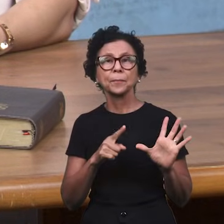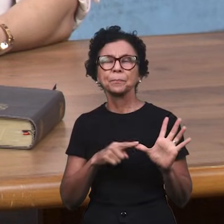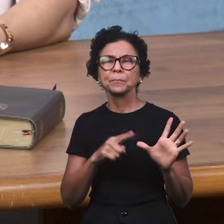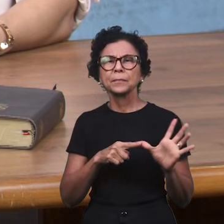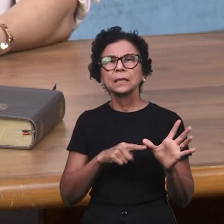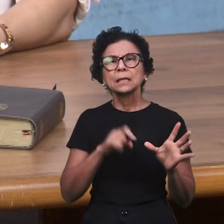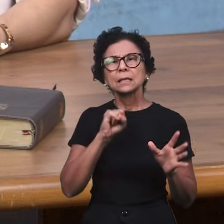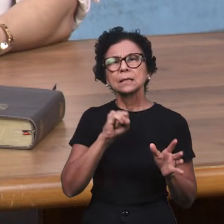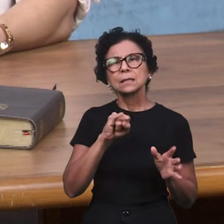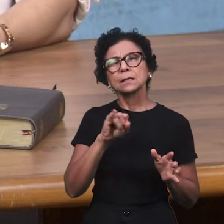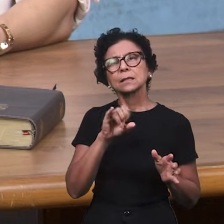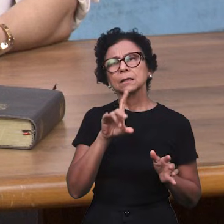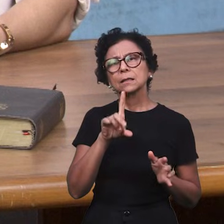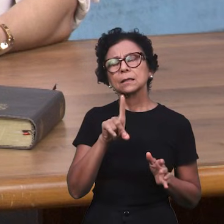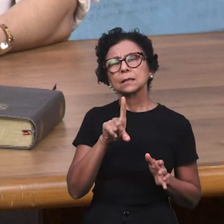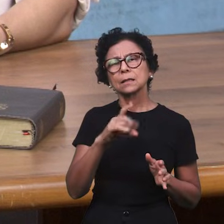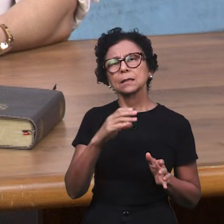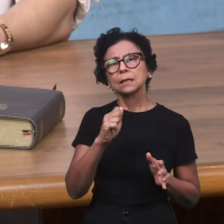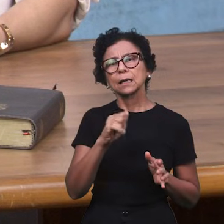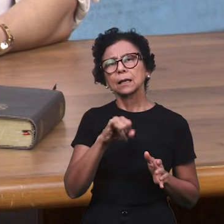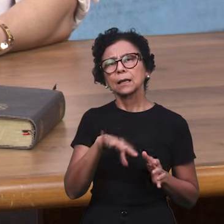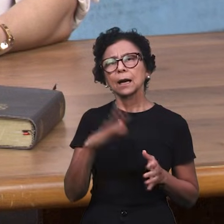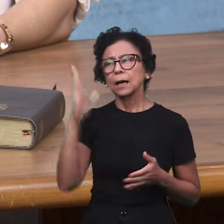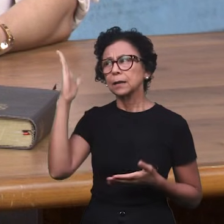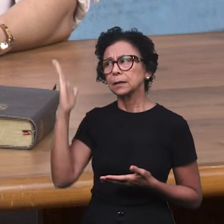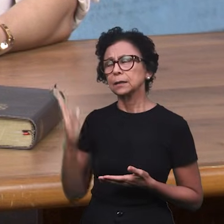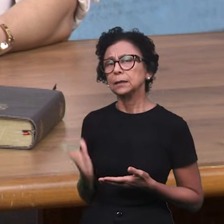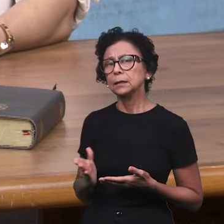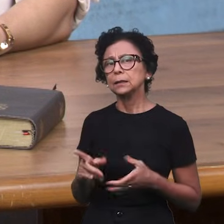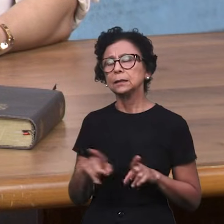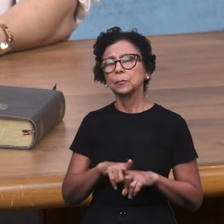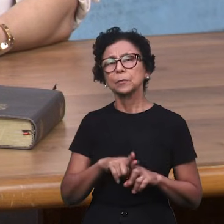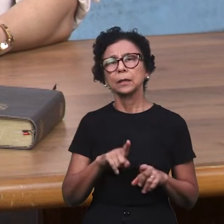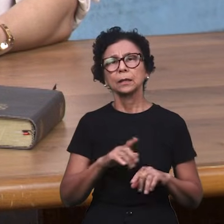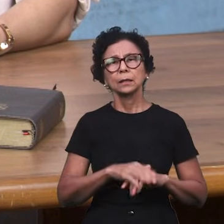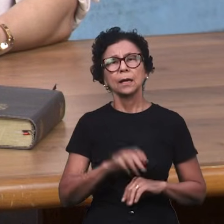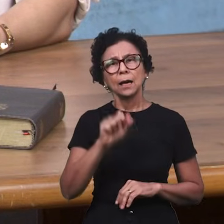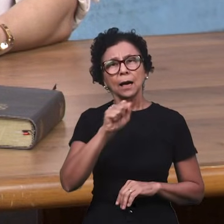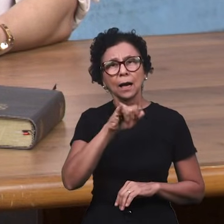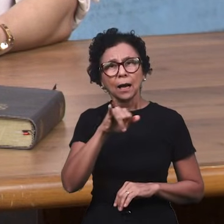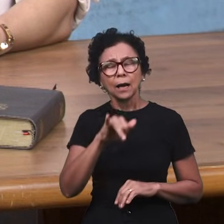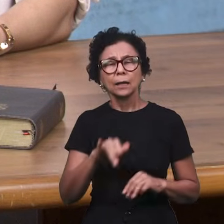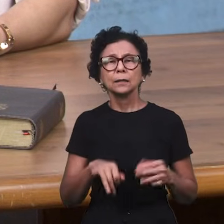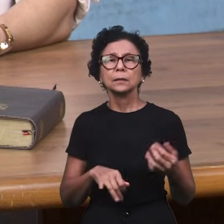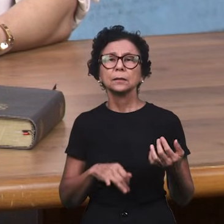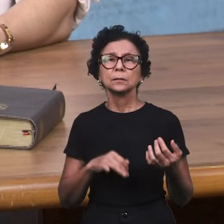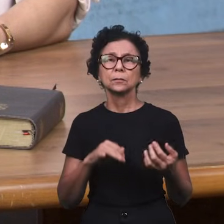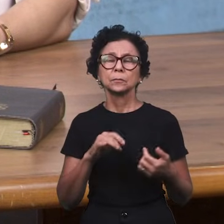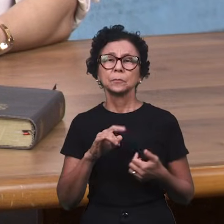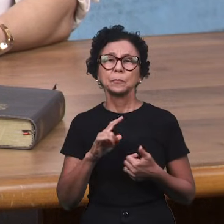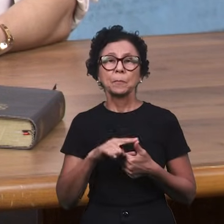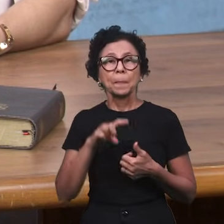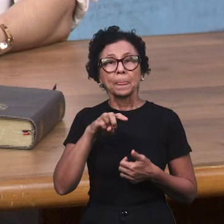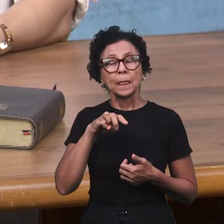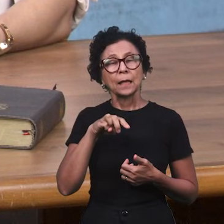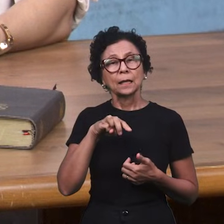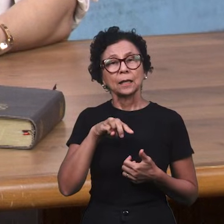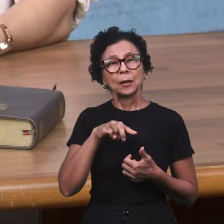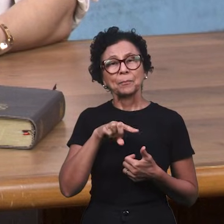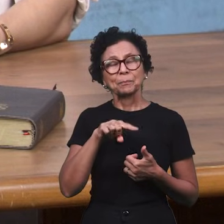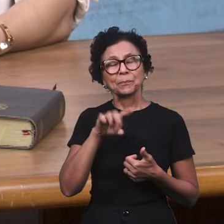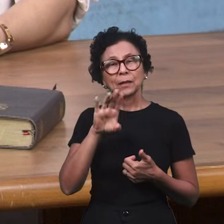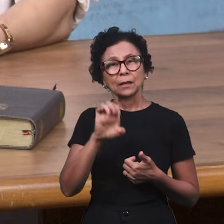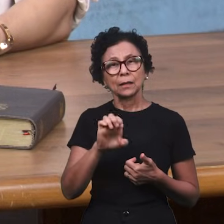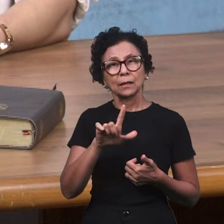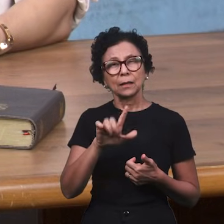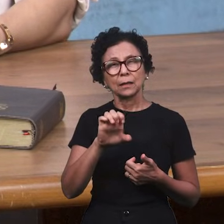Sibecai, o Ustatita, Ilai, o Aoita, Maari, o Netofatita,